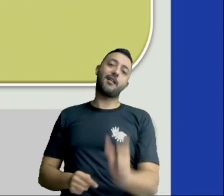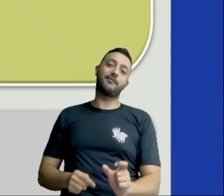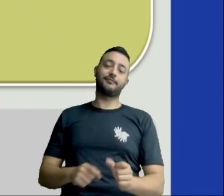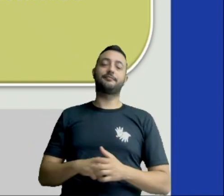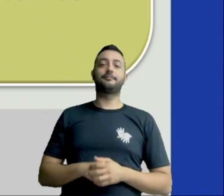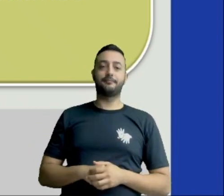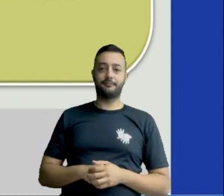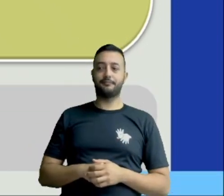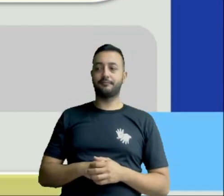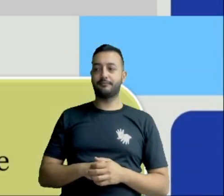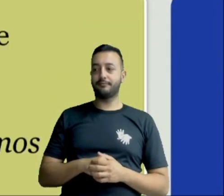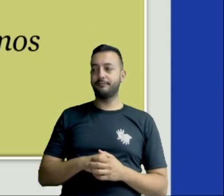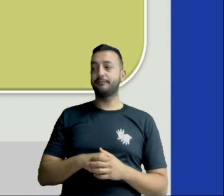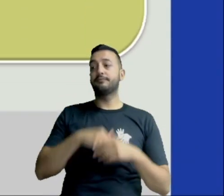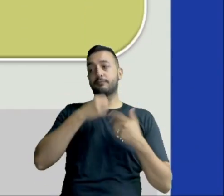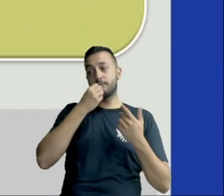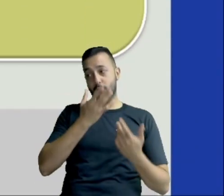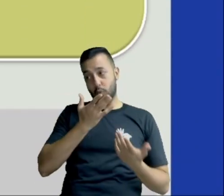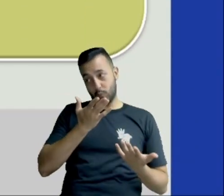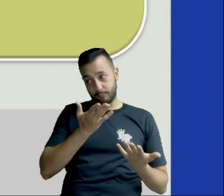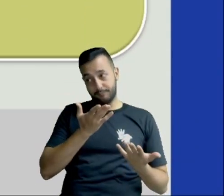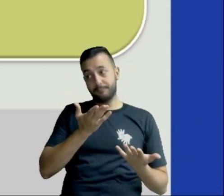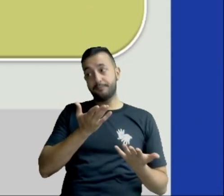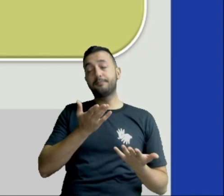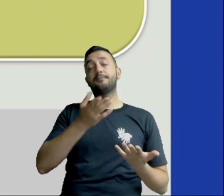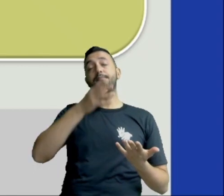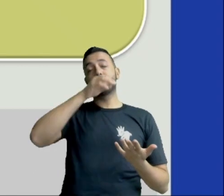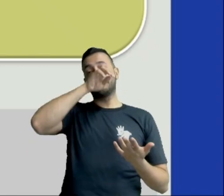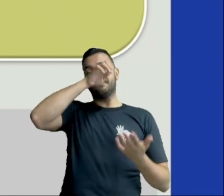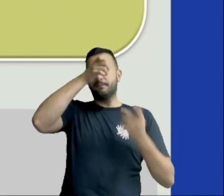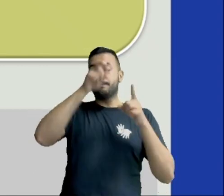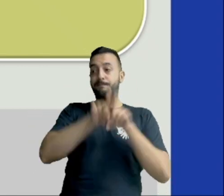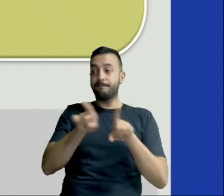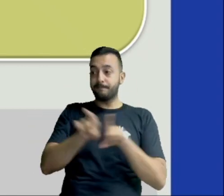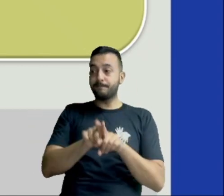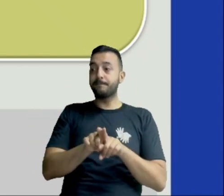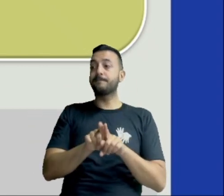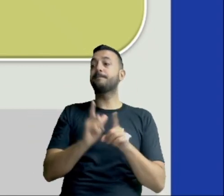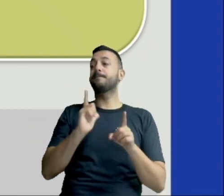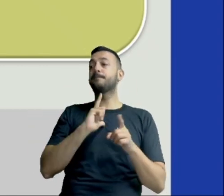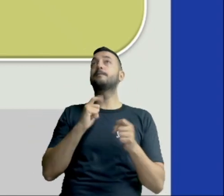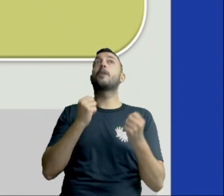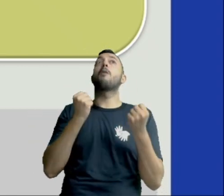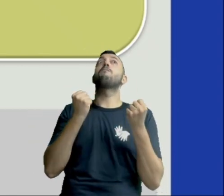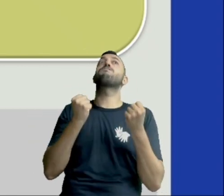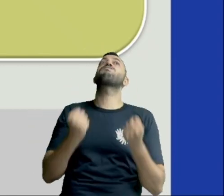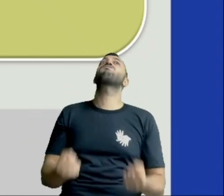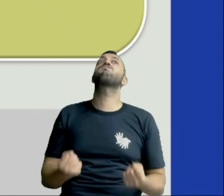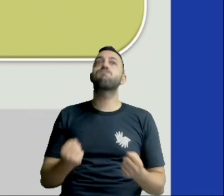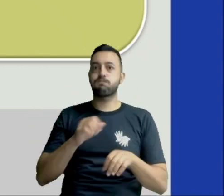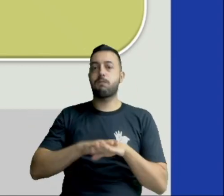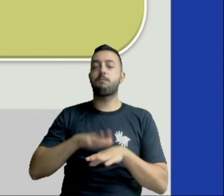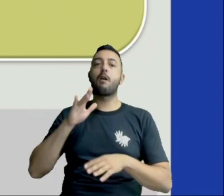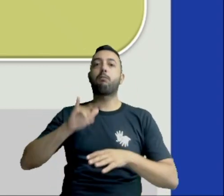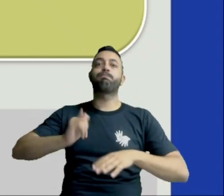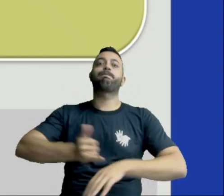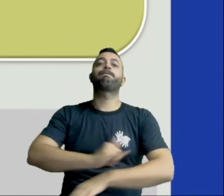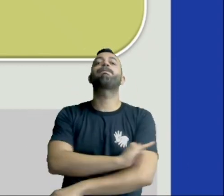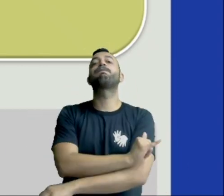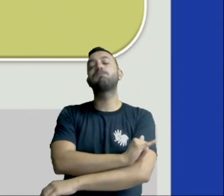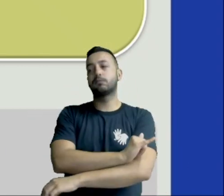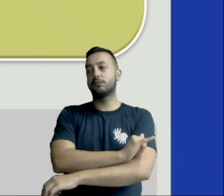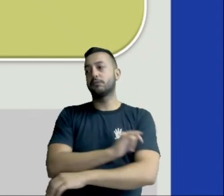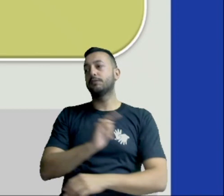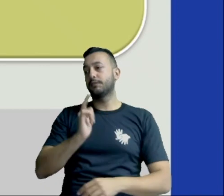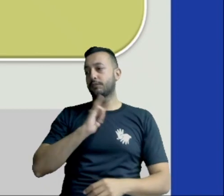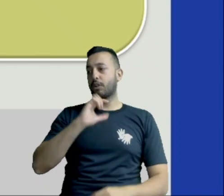específica. Bom, temos também com o excesso de peso ou acima do peso, chamados